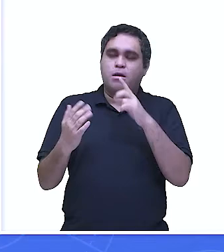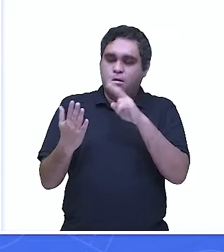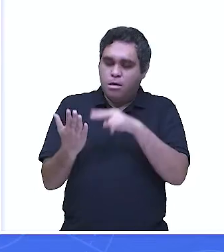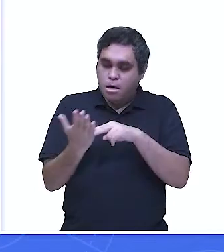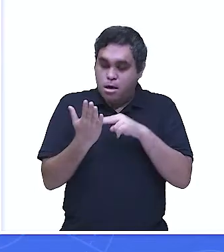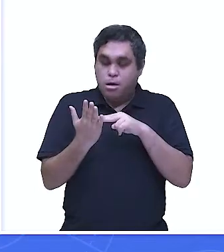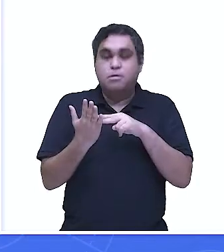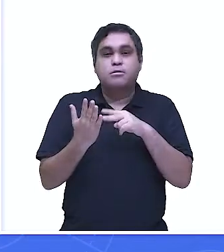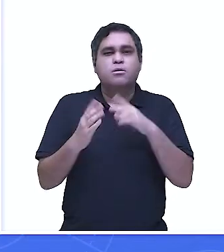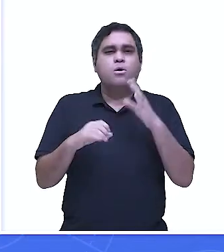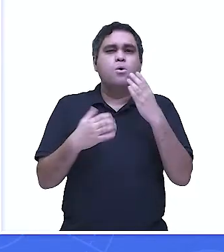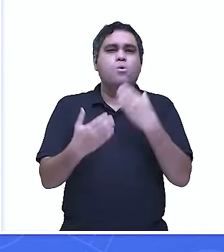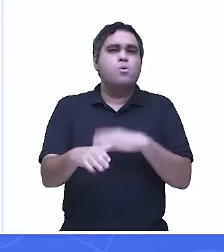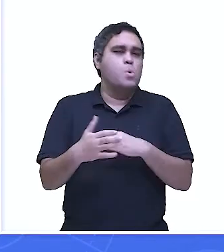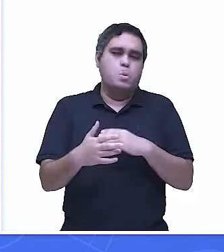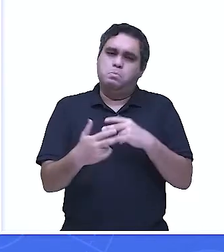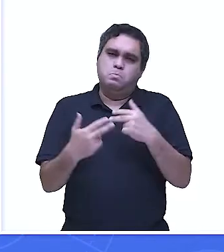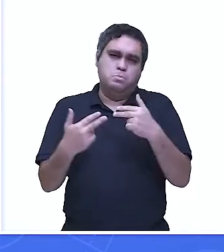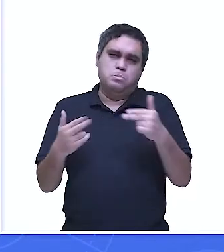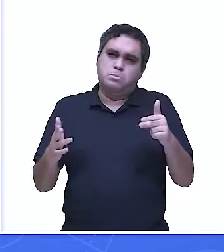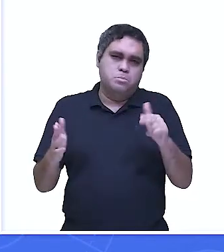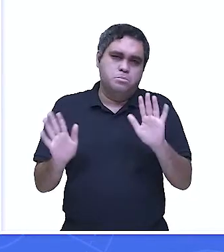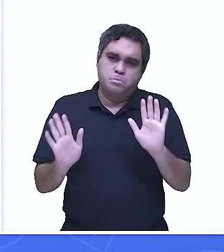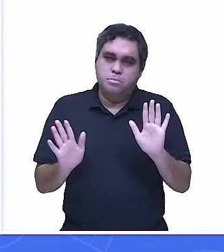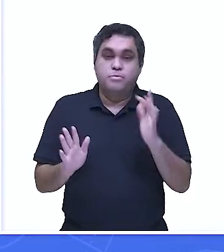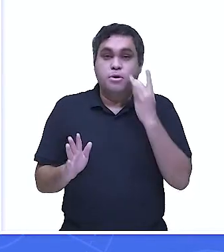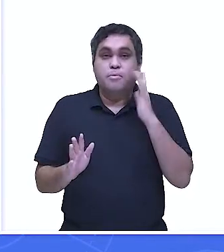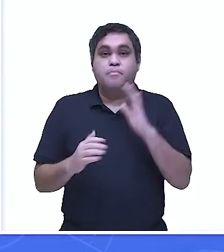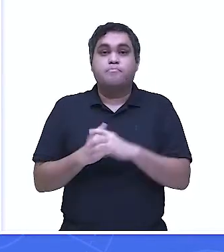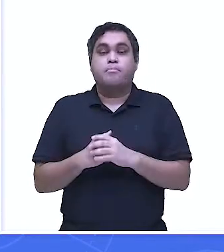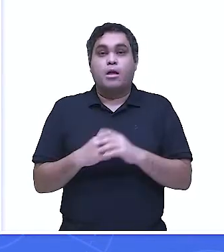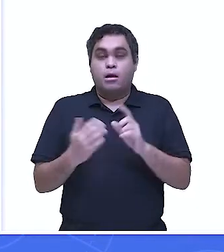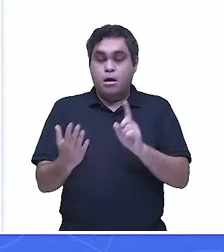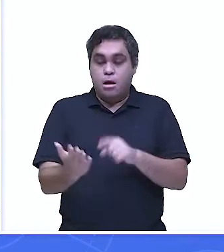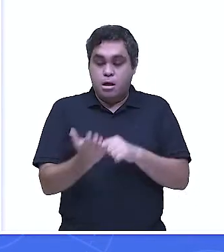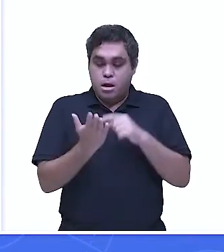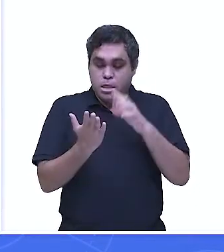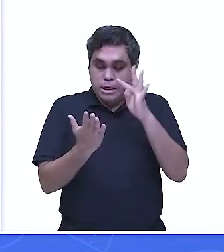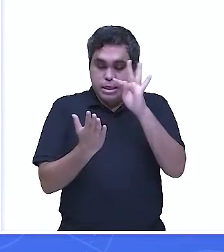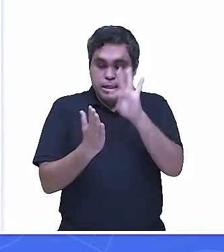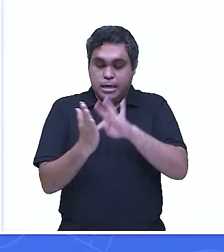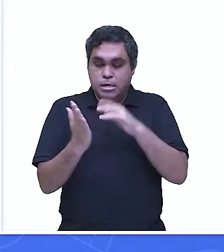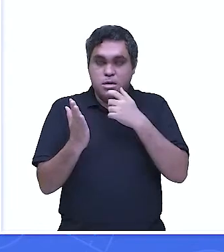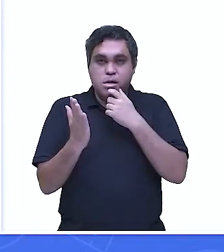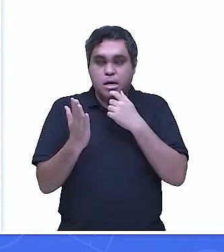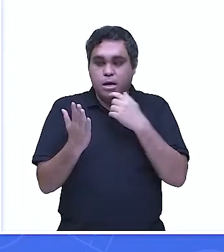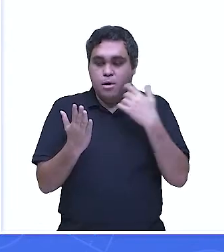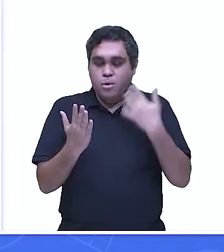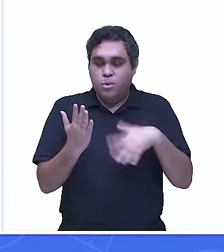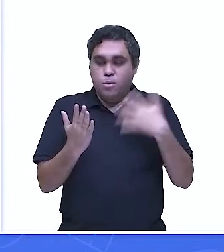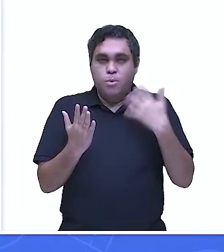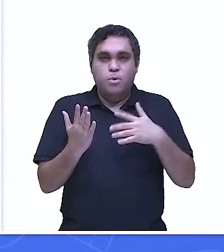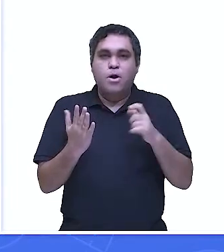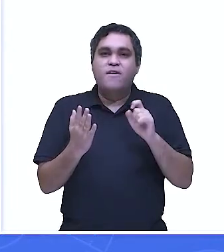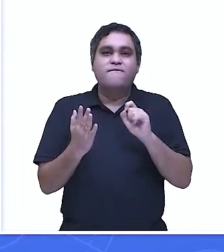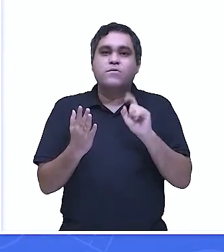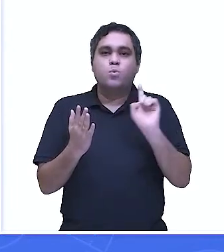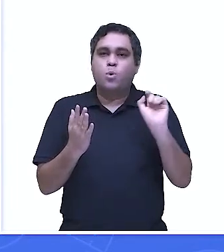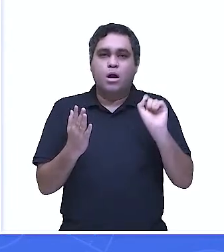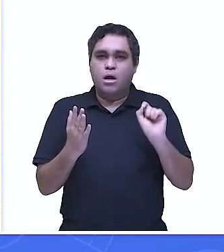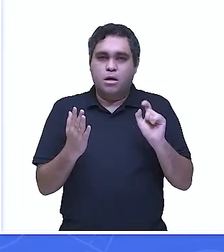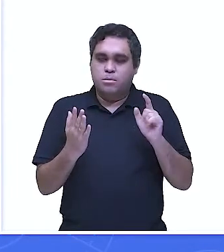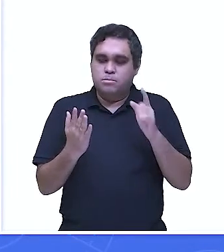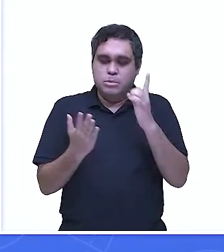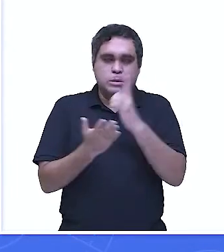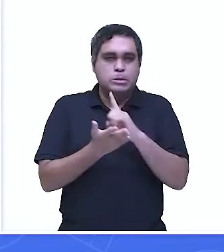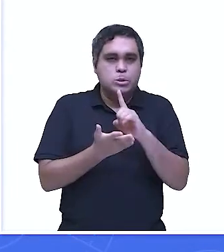texto no concurso, em alguma avaliação aí de grande escala, e aí me deparo com o texto. E agora, o que eu vou fazer? Parte de desespero? Cadê o